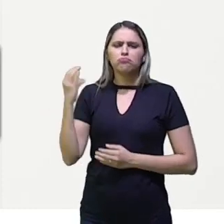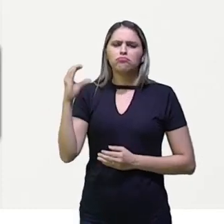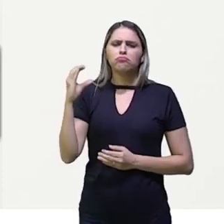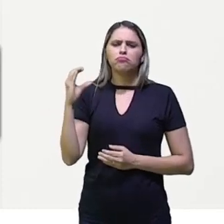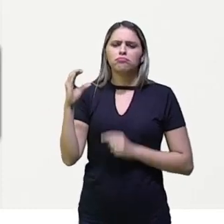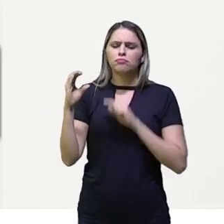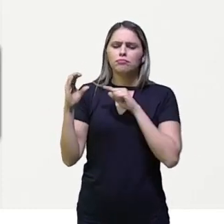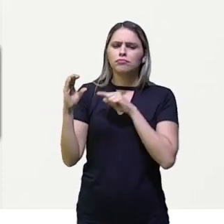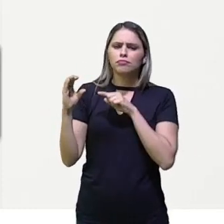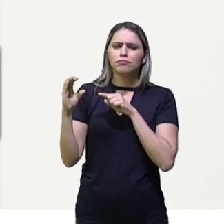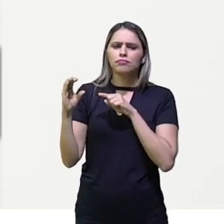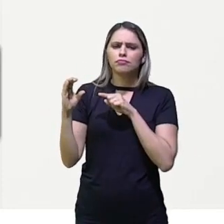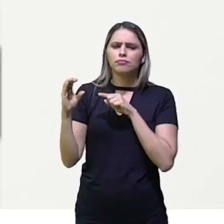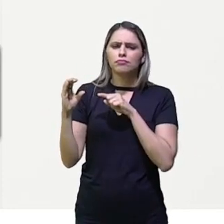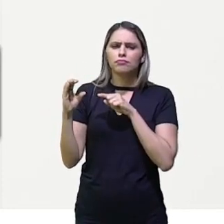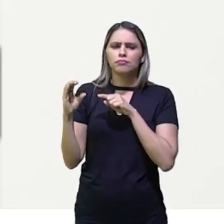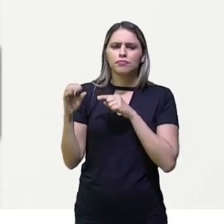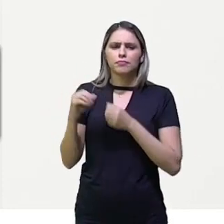Centímetro.